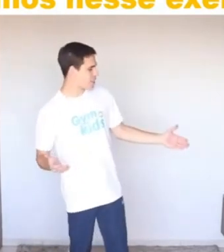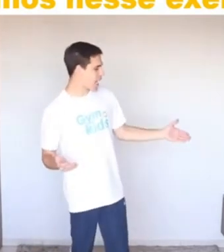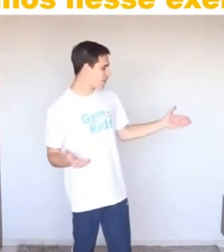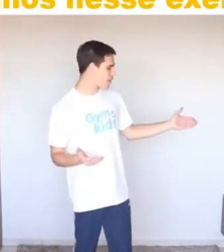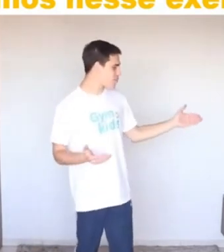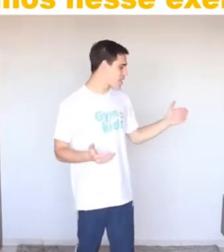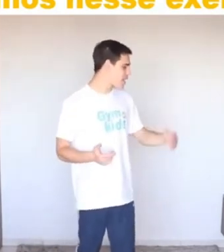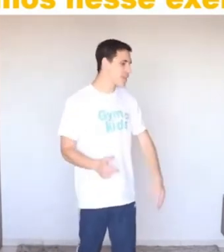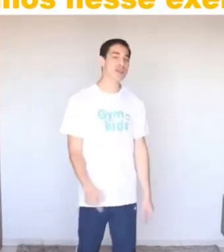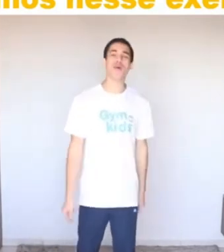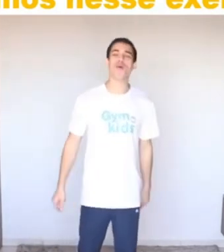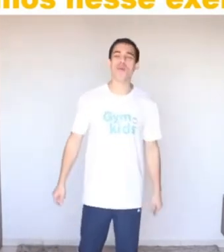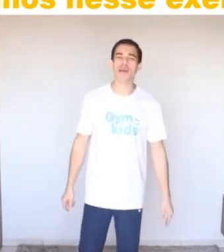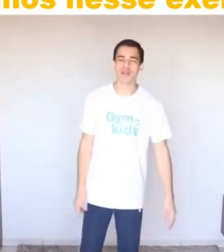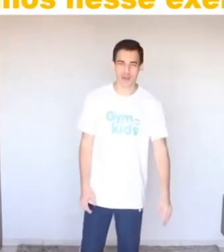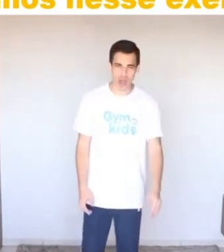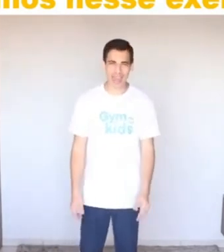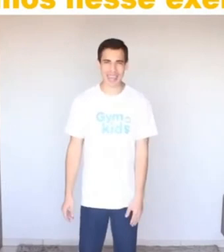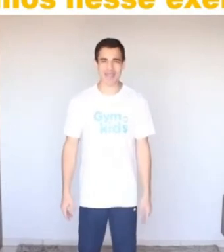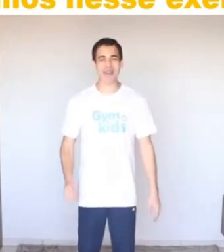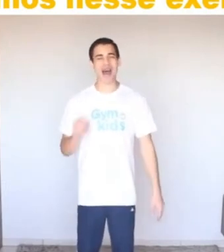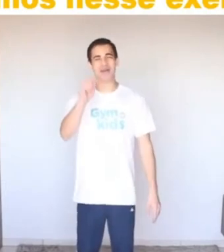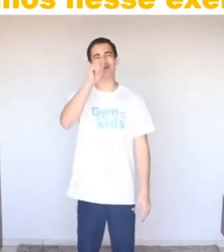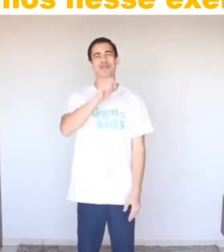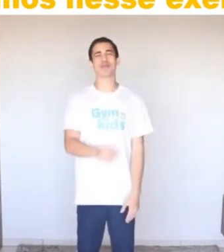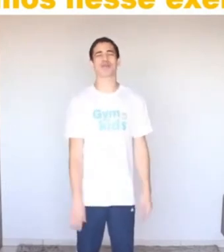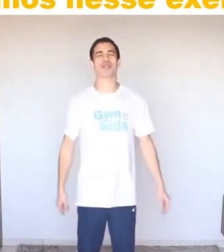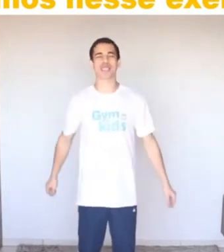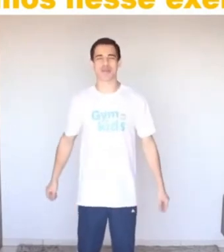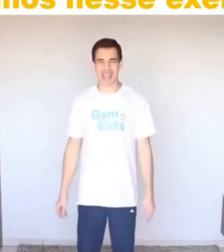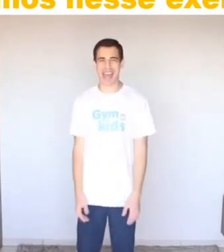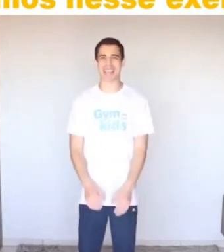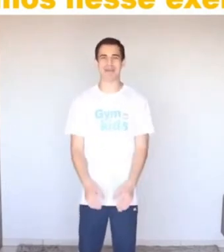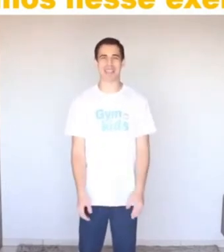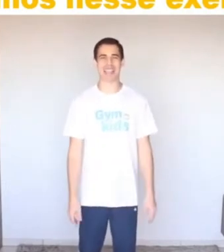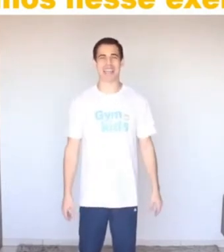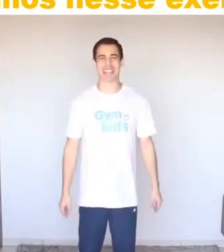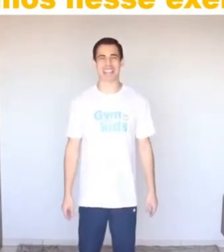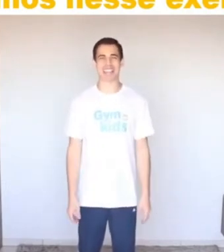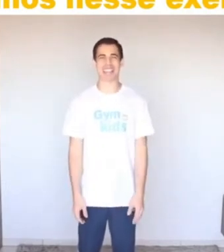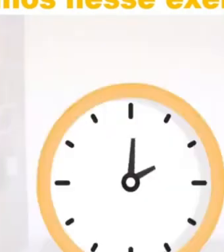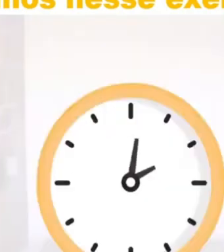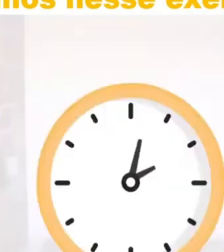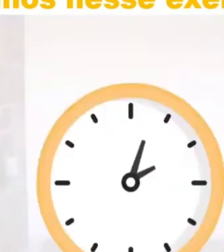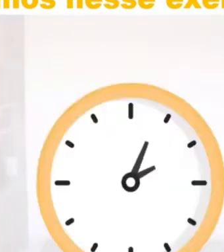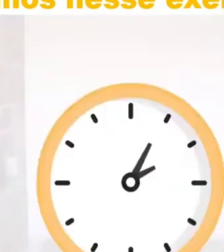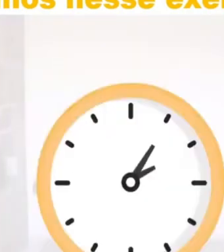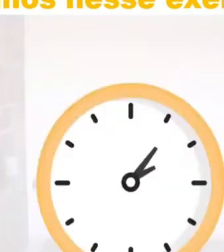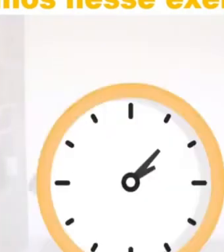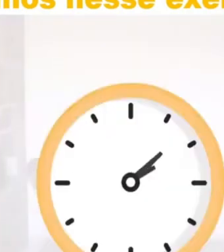uma garrafa de água e uma toalha. Alguns segundos para vocês pegarem esses materiais.